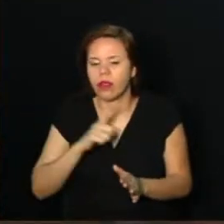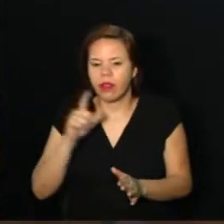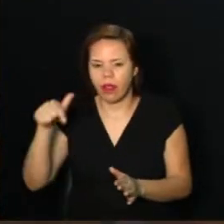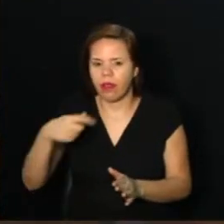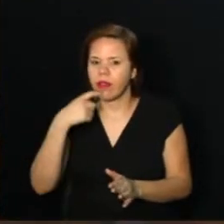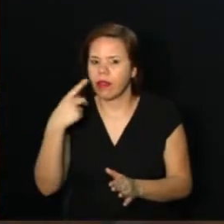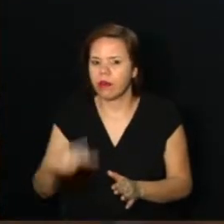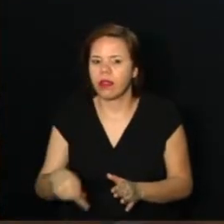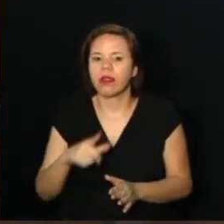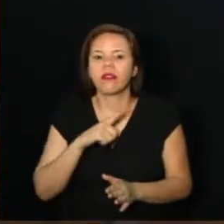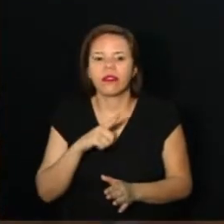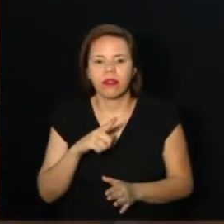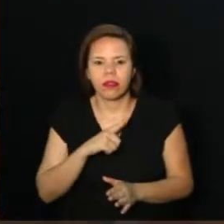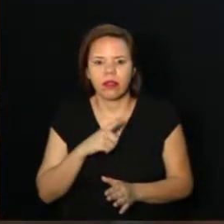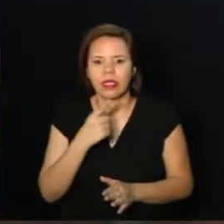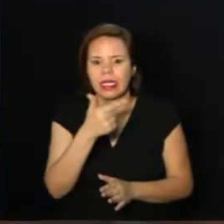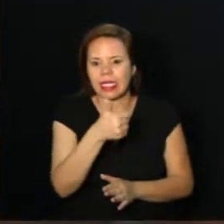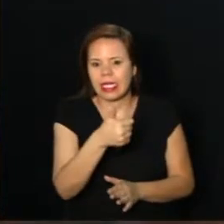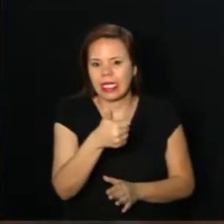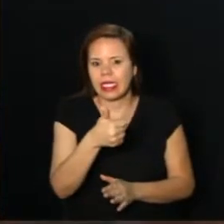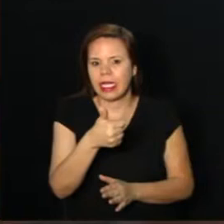de Campinas